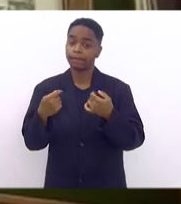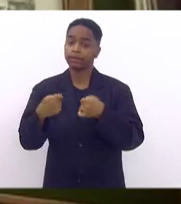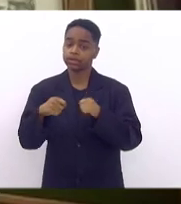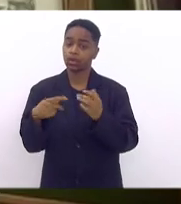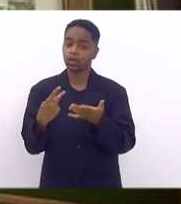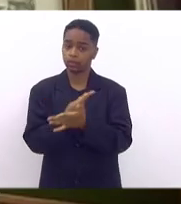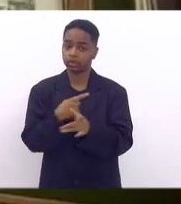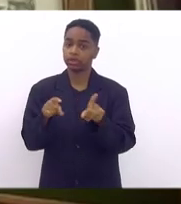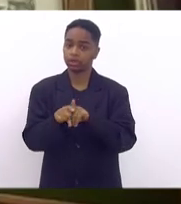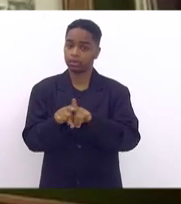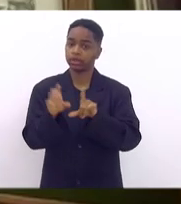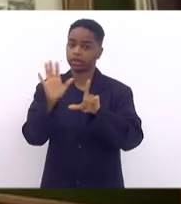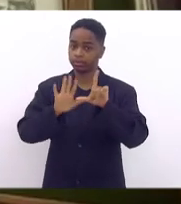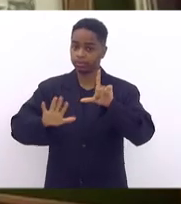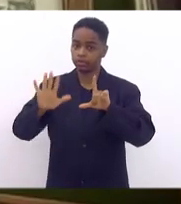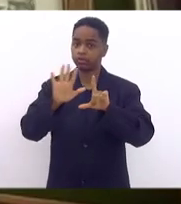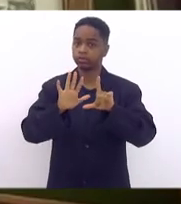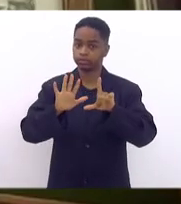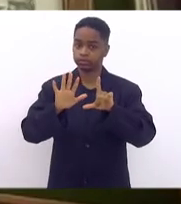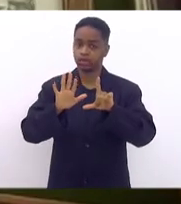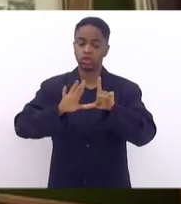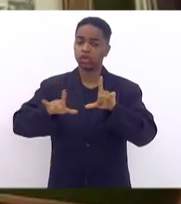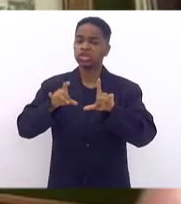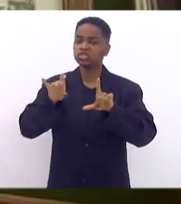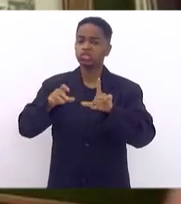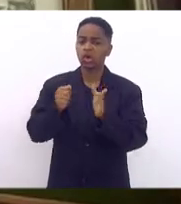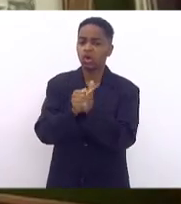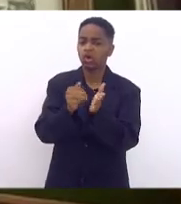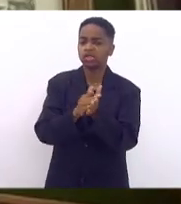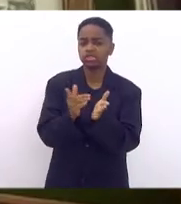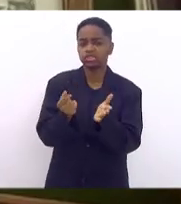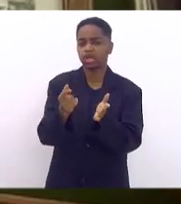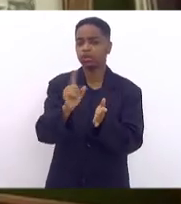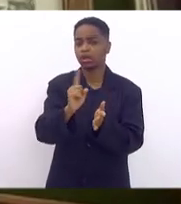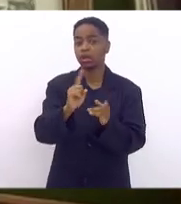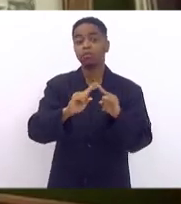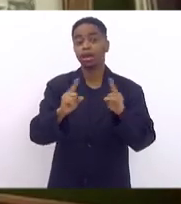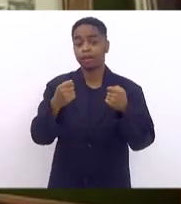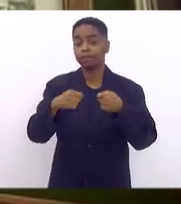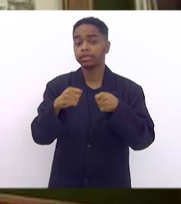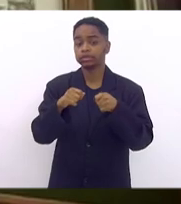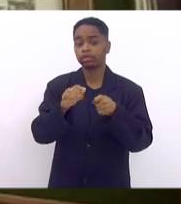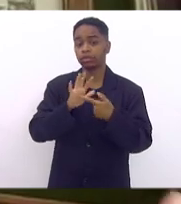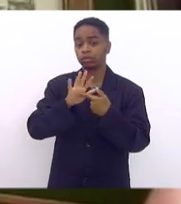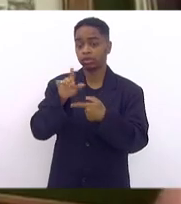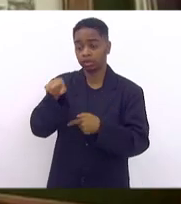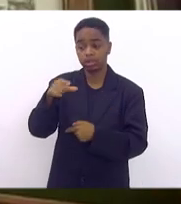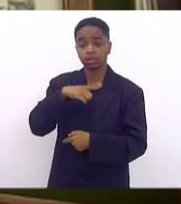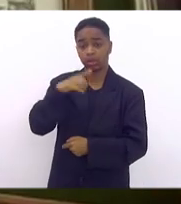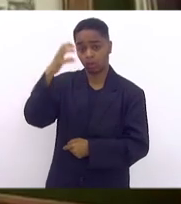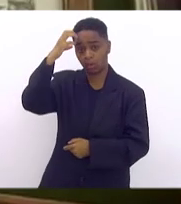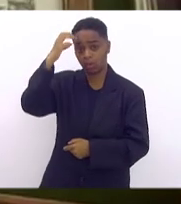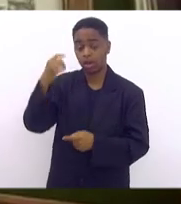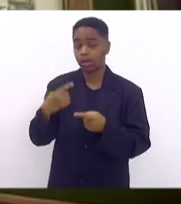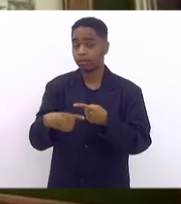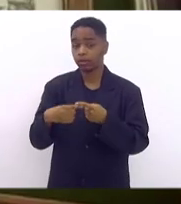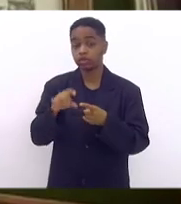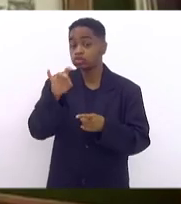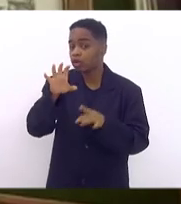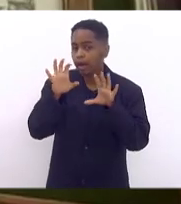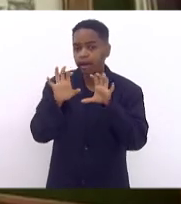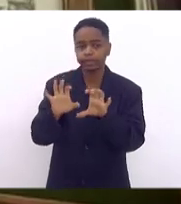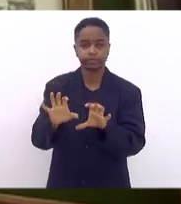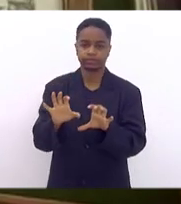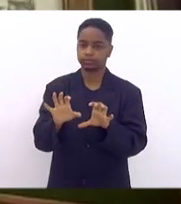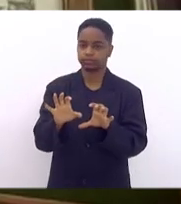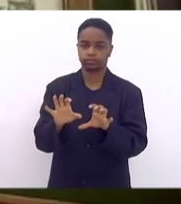com as plataformas também. Não só uma questão financeira, mas eu acho que eles precisam ser culpabilizados, porque somente dessa forma